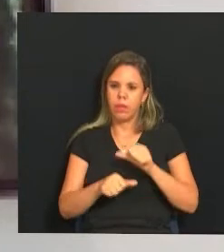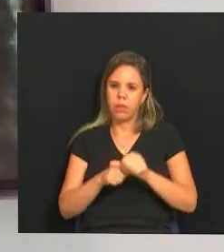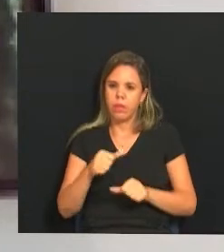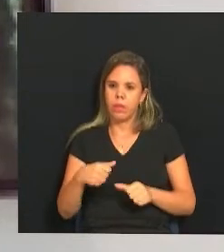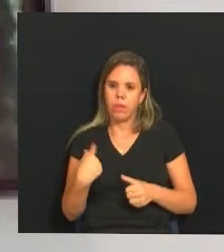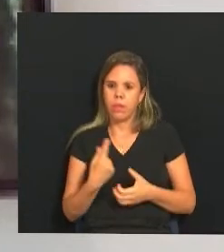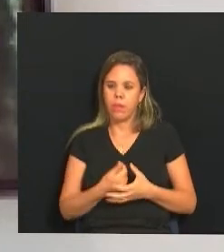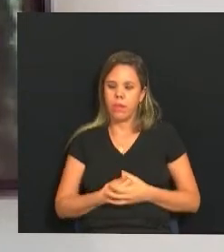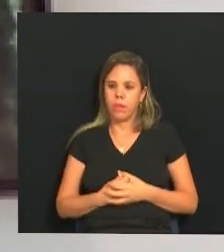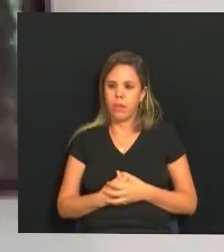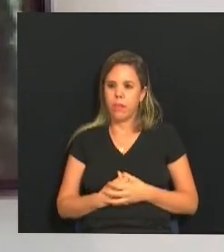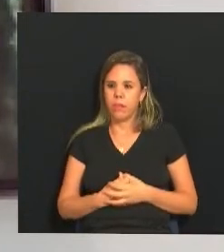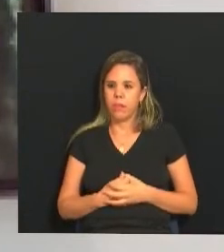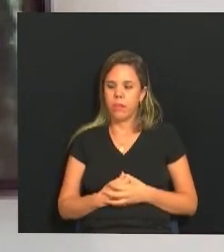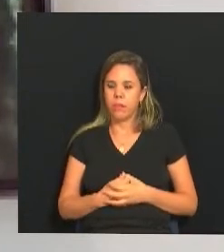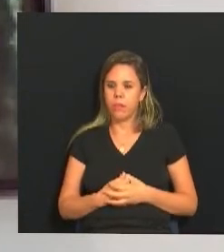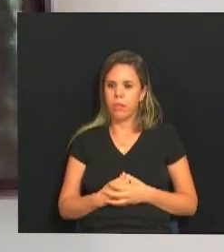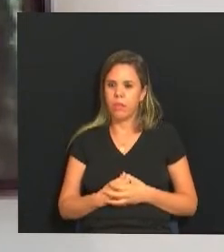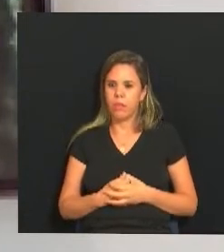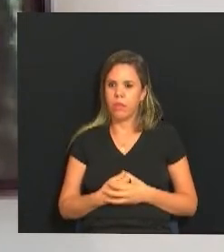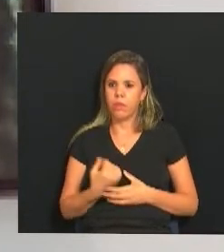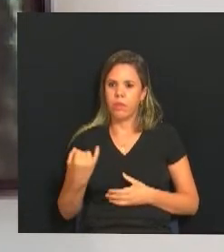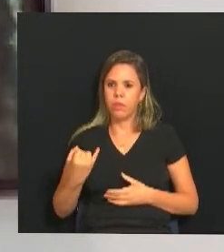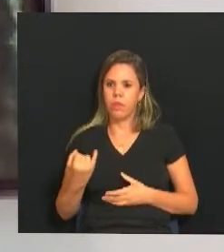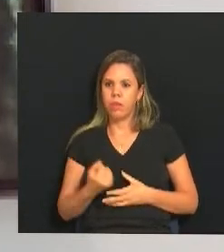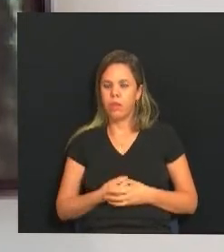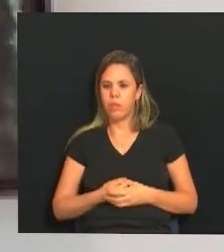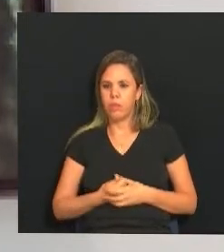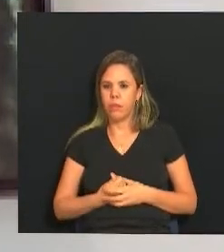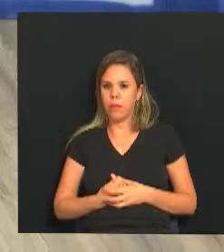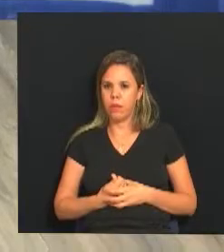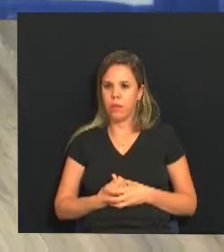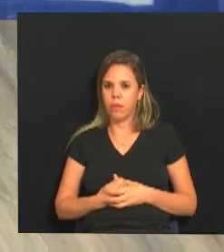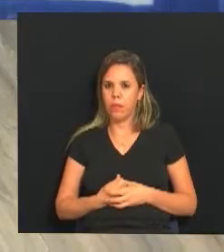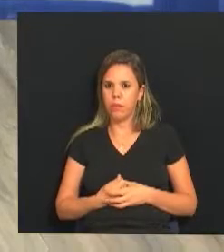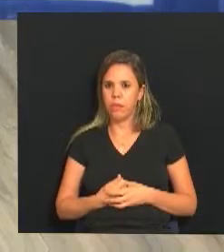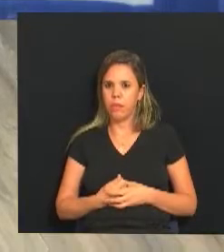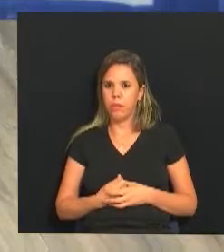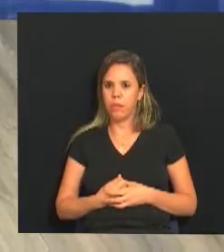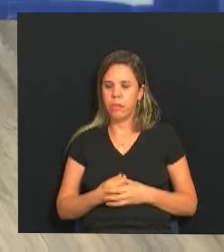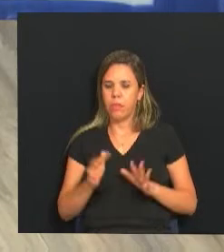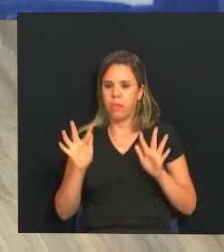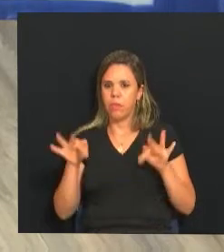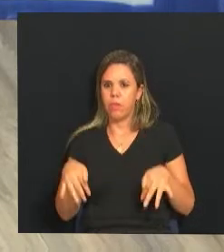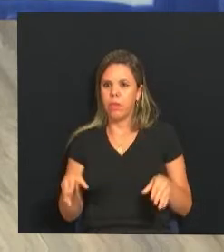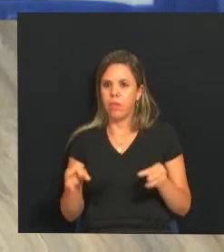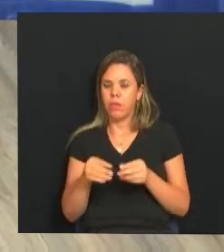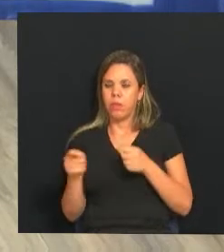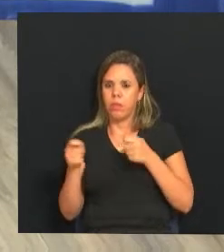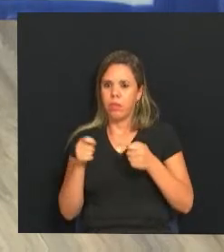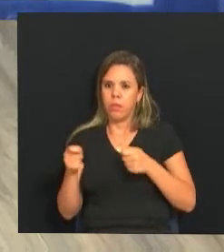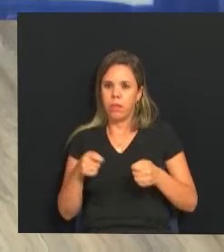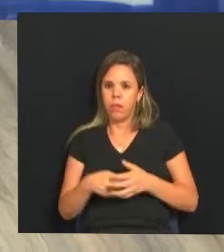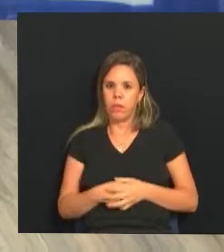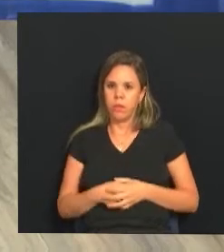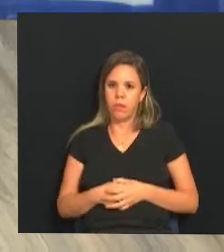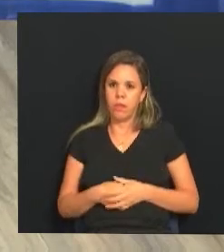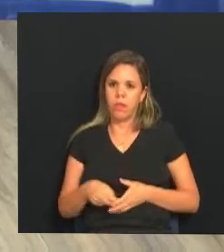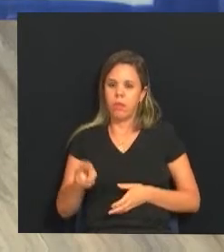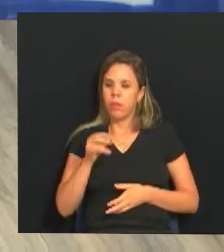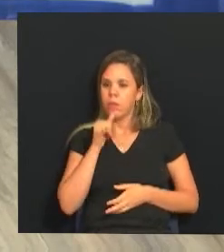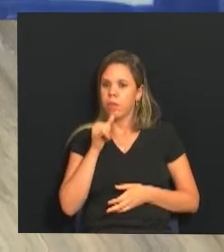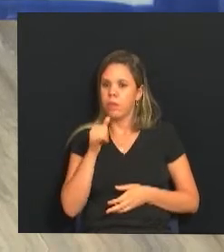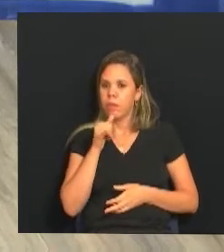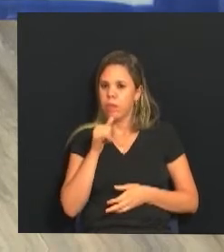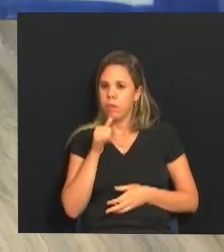da gente, né? Então, realmente é muito importante isso. Renata, para a gente quase fechar a nossa entrevista aqui, vou usar um